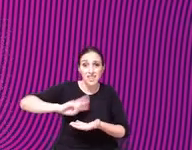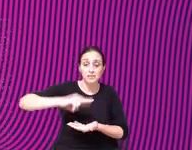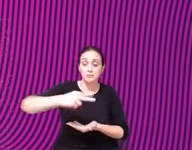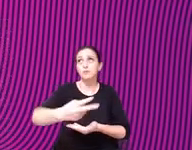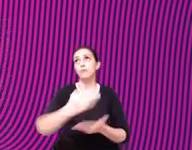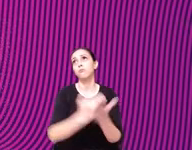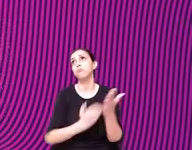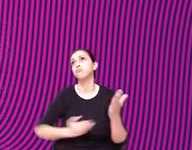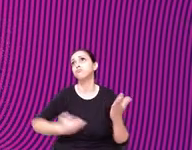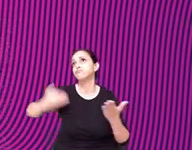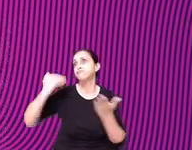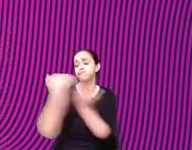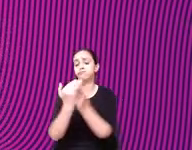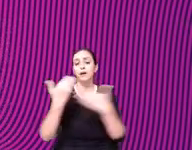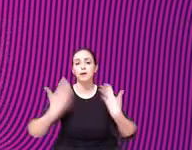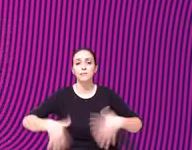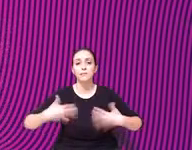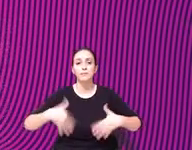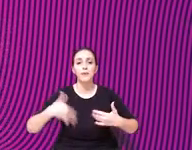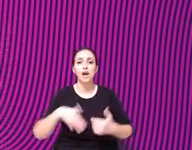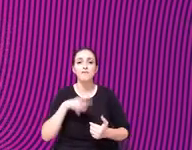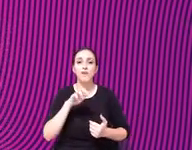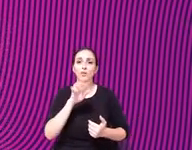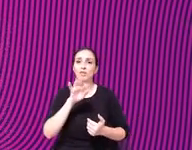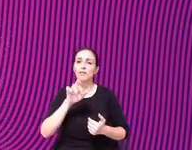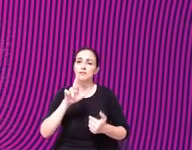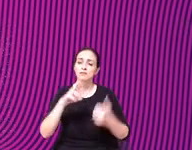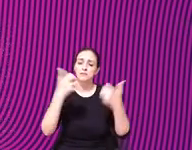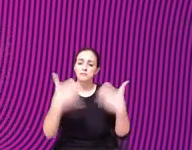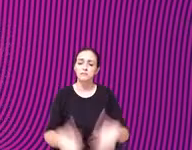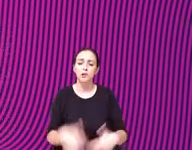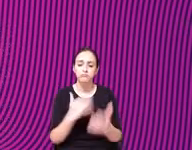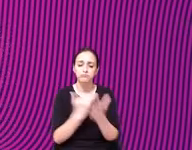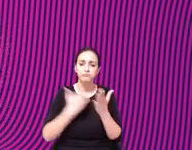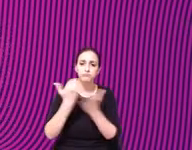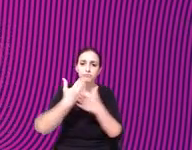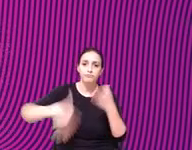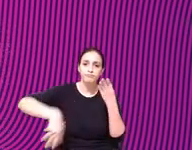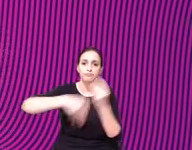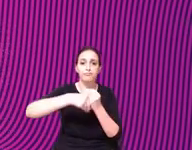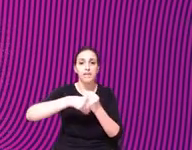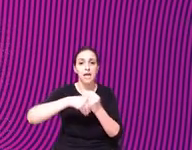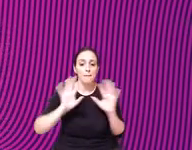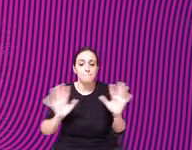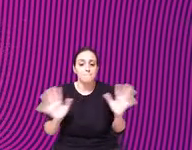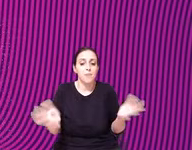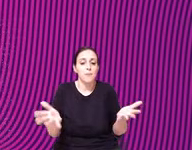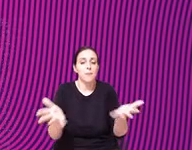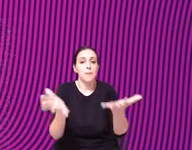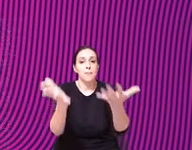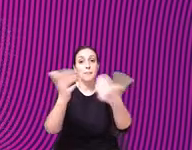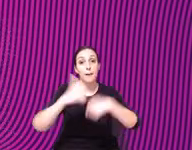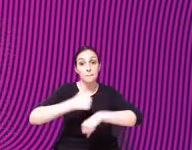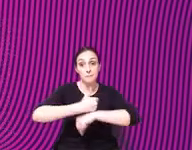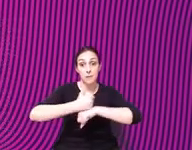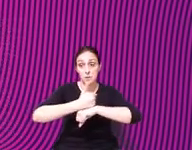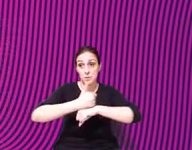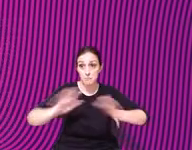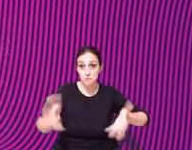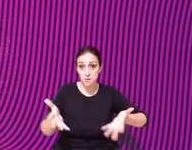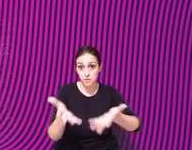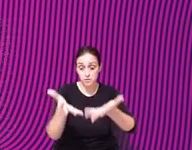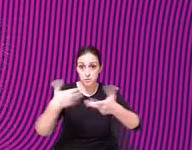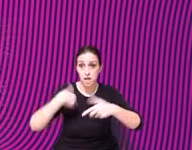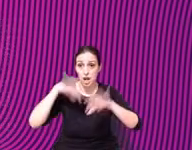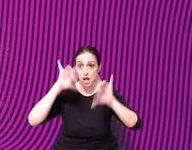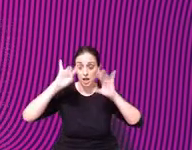além de tudo o que o Walter falou, e mais ou menos já dentro do que ele disse também, estimular carreiras na nefrologia e no